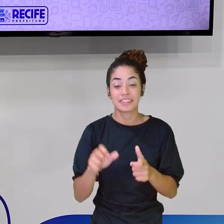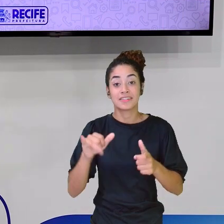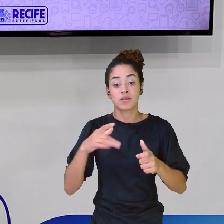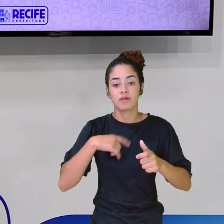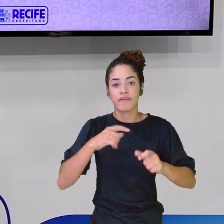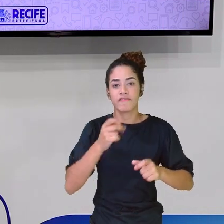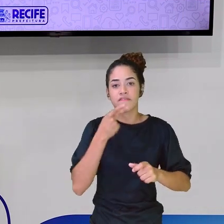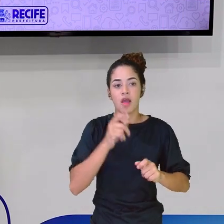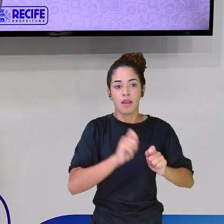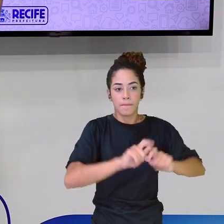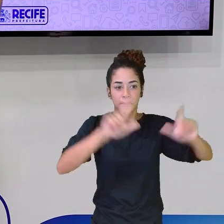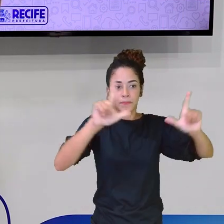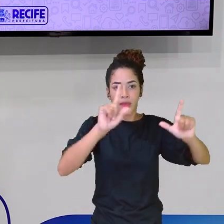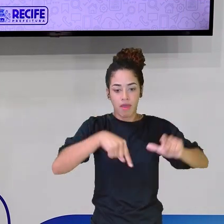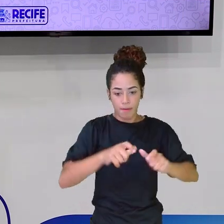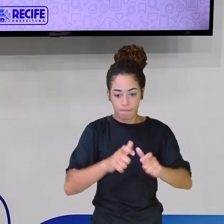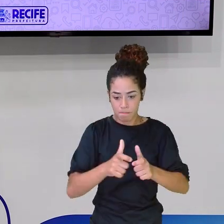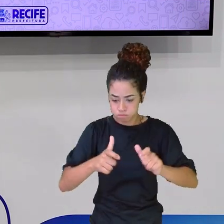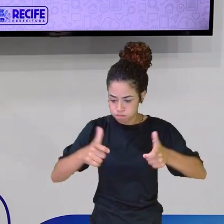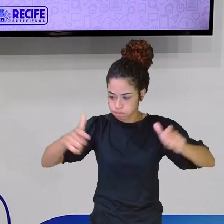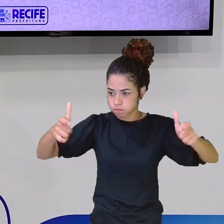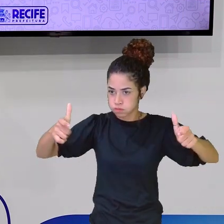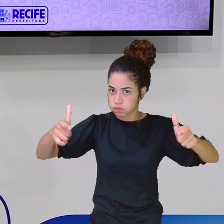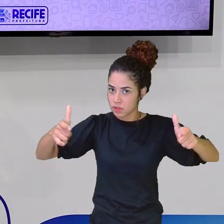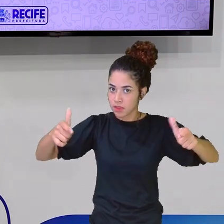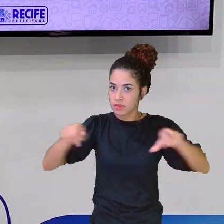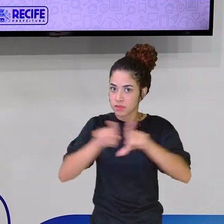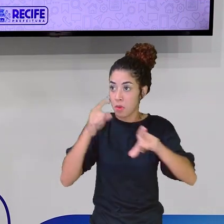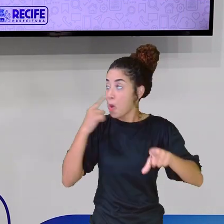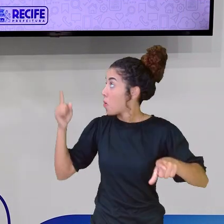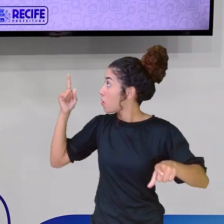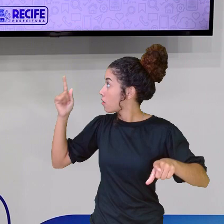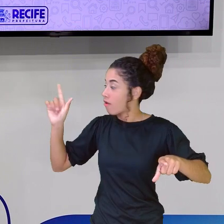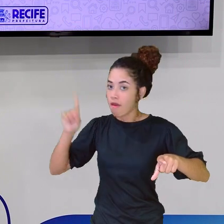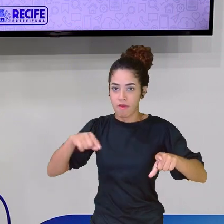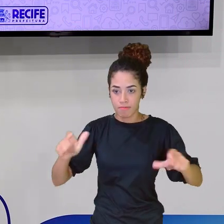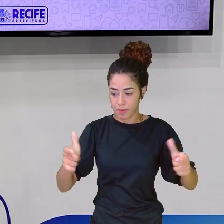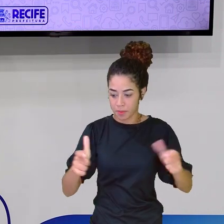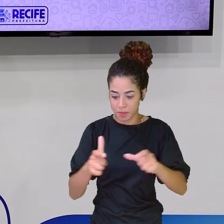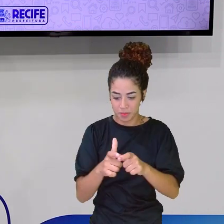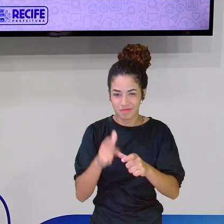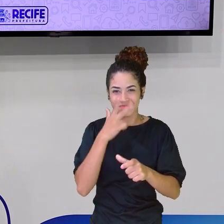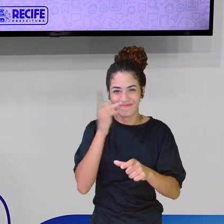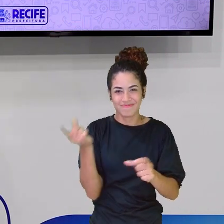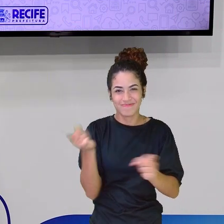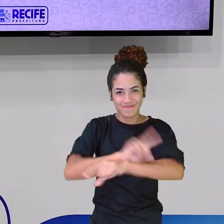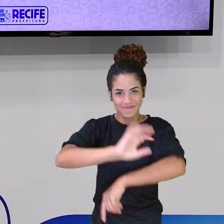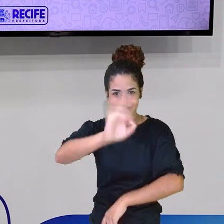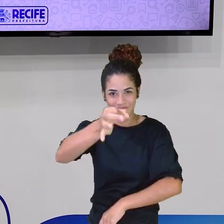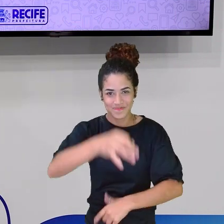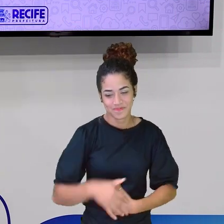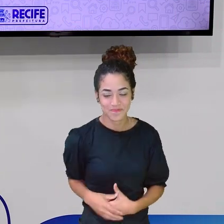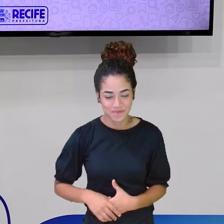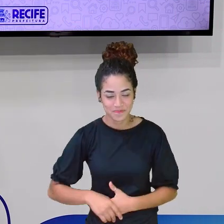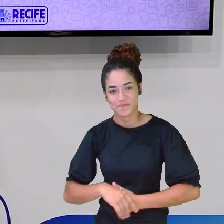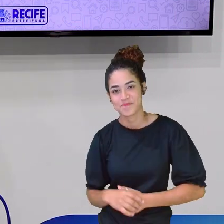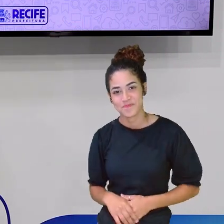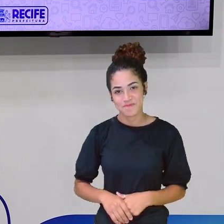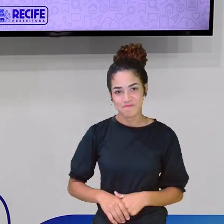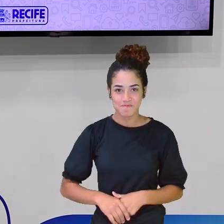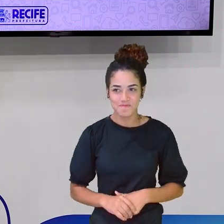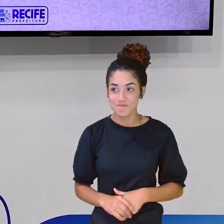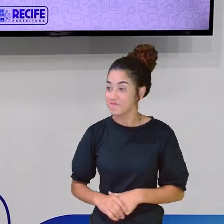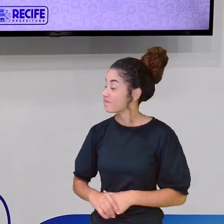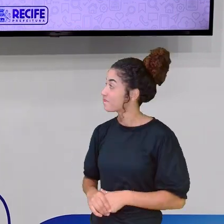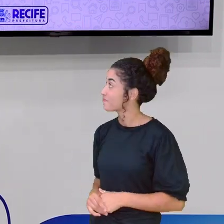eu aumento. Se eu falo em redução, eu diminuo. É o inverso da ampliação. Aqui